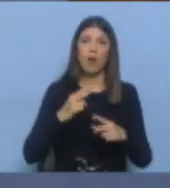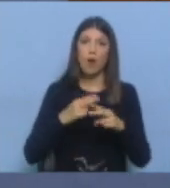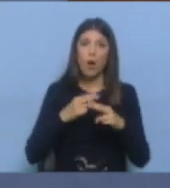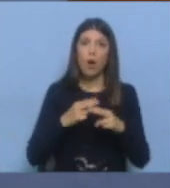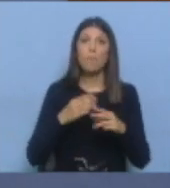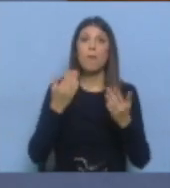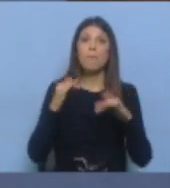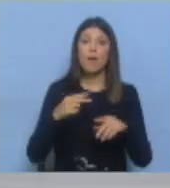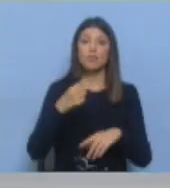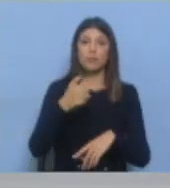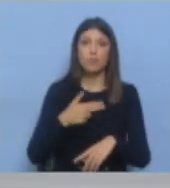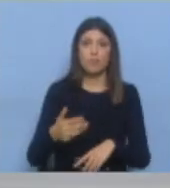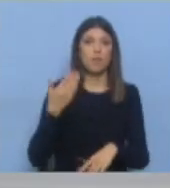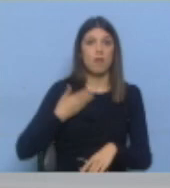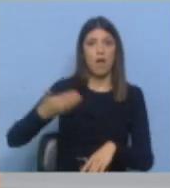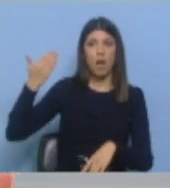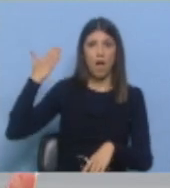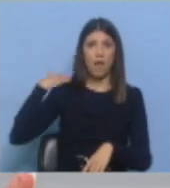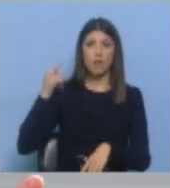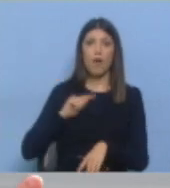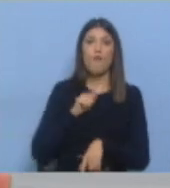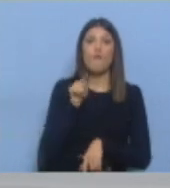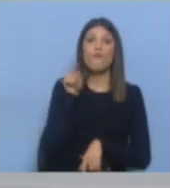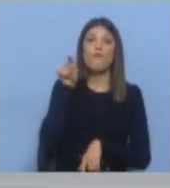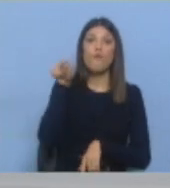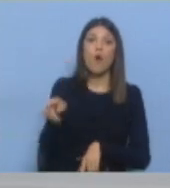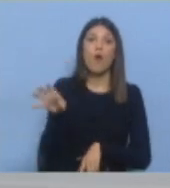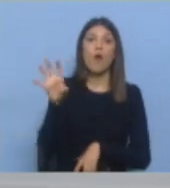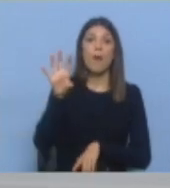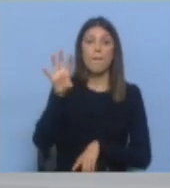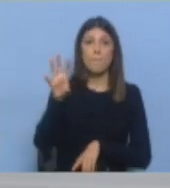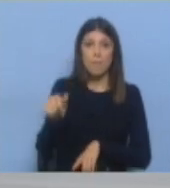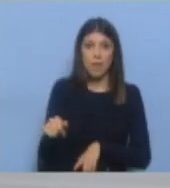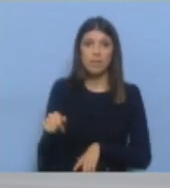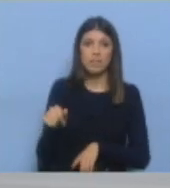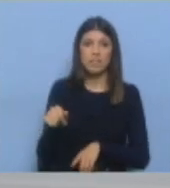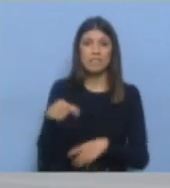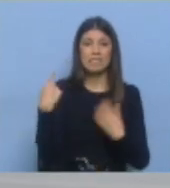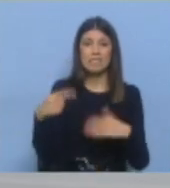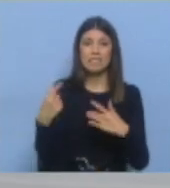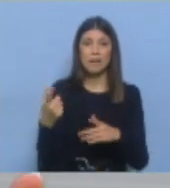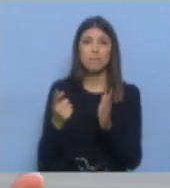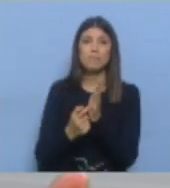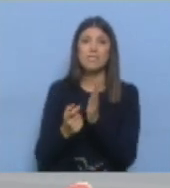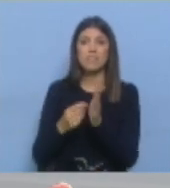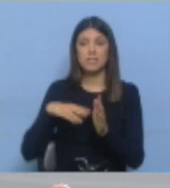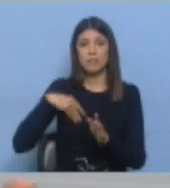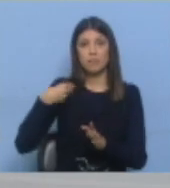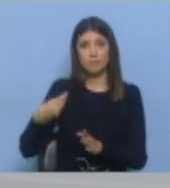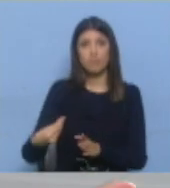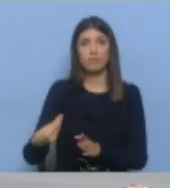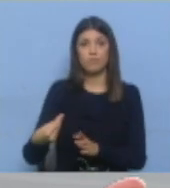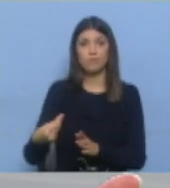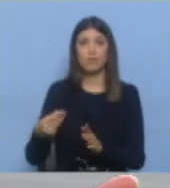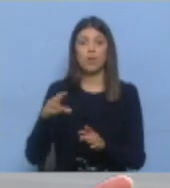semanas antes foi, talvez, ao país que mais precisa de misericórdia, que é a República Centro-Africana, abrir simbolicamente a Porta Santa